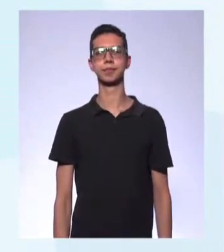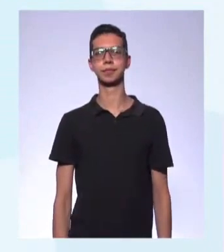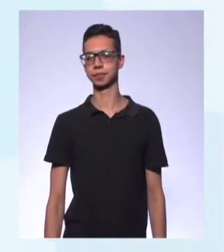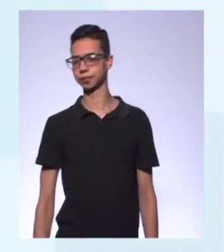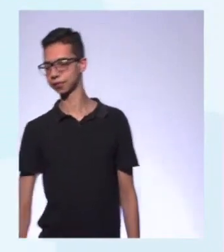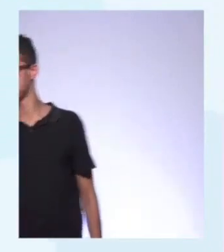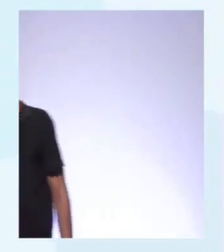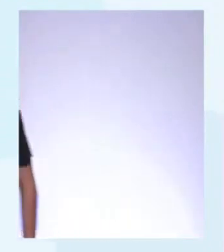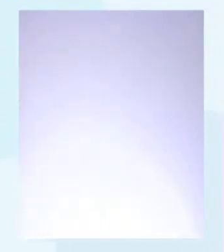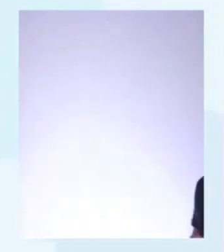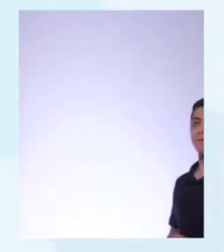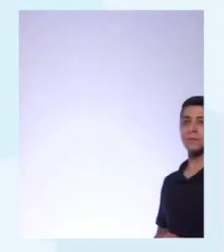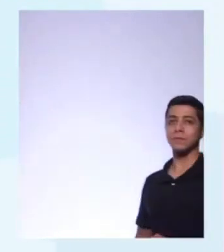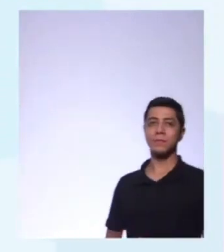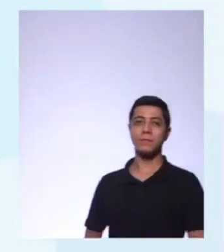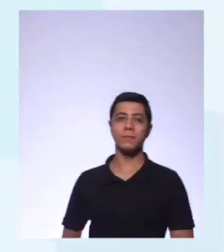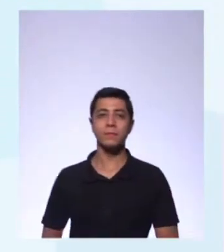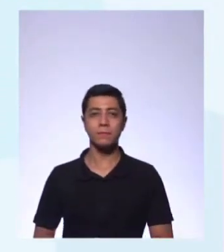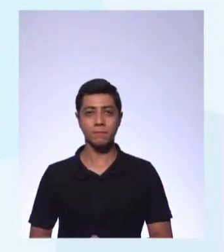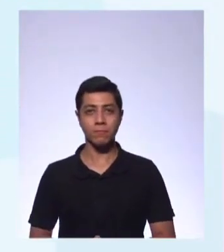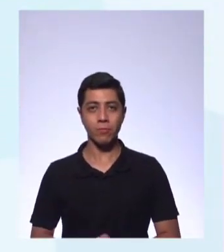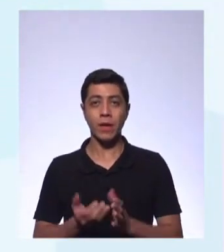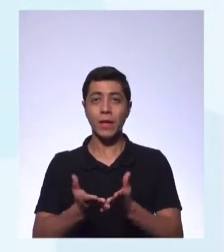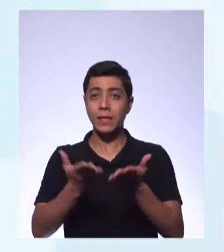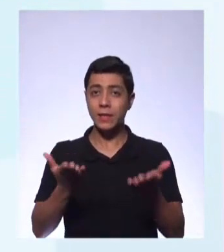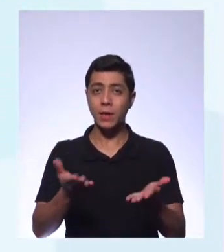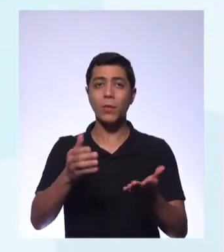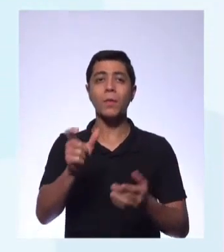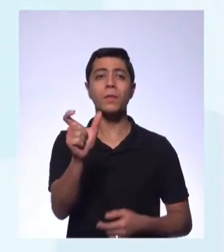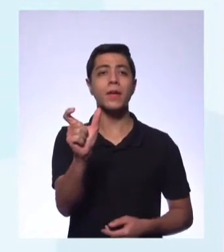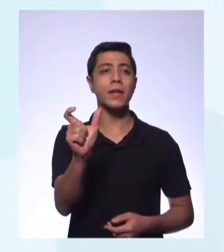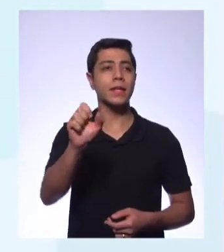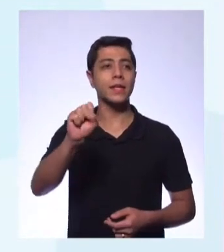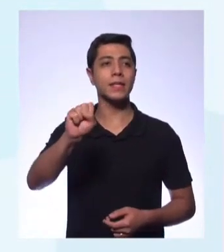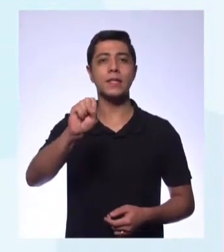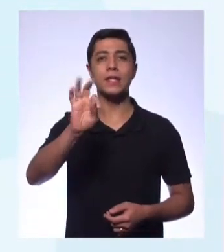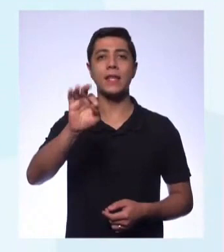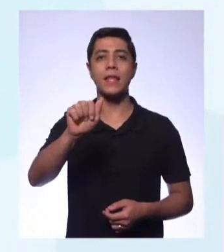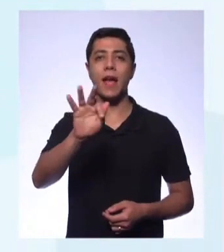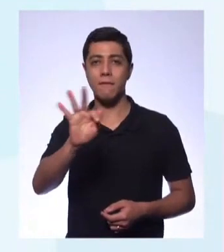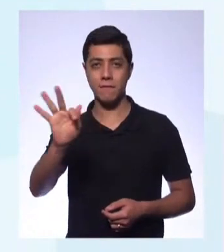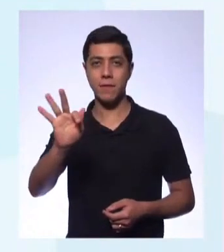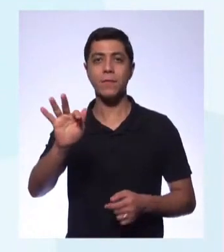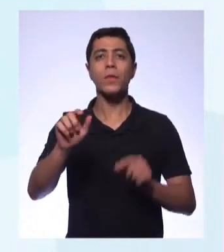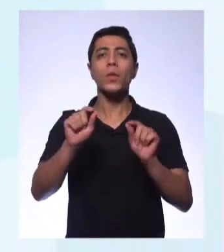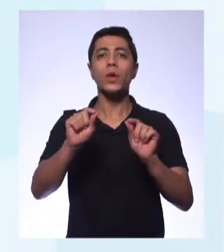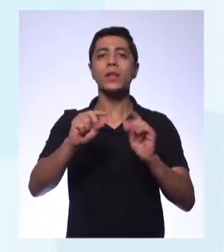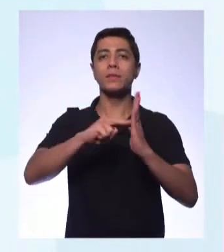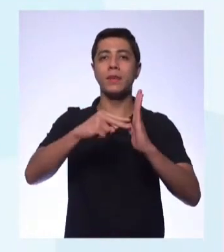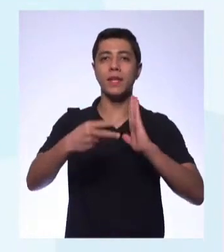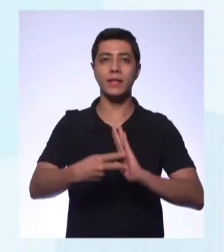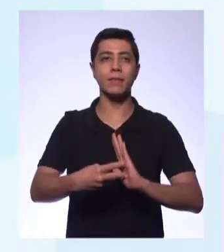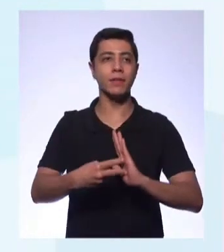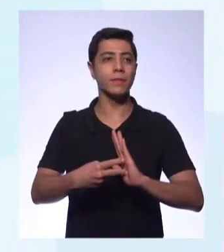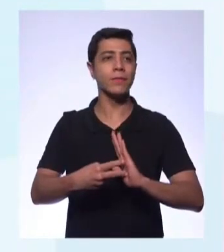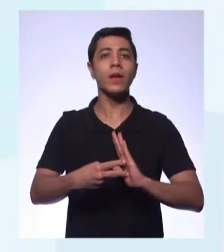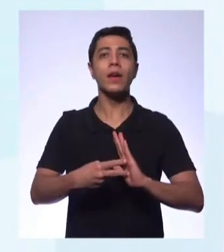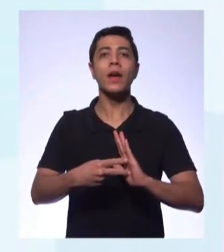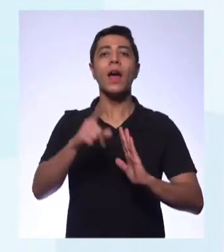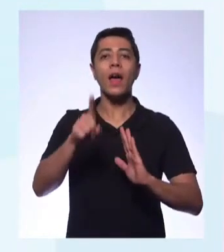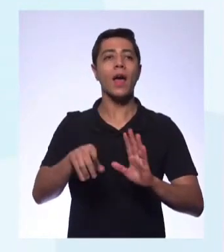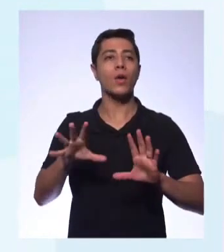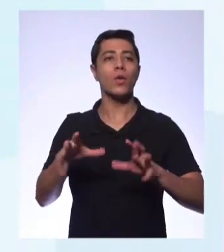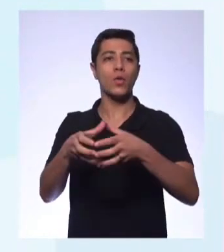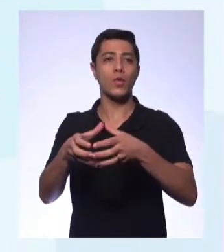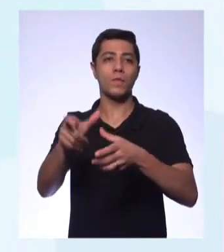de indivíduos ou profissionais ou pessoas que compõem um grupo de trabalho específico. Então, no caso, né, o staff de vocês vai